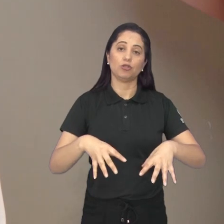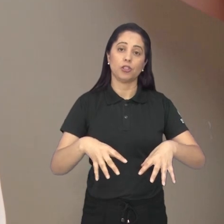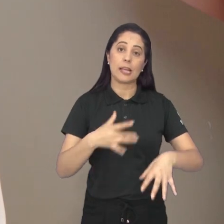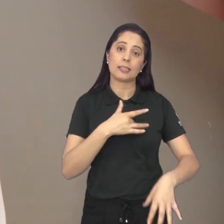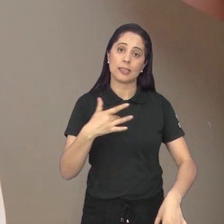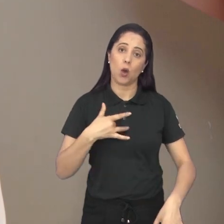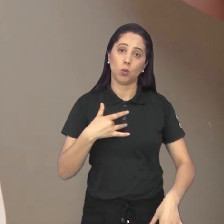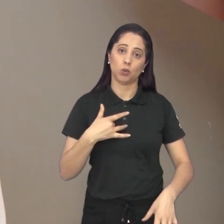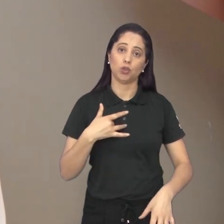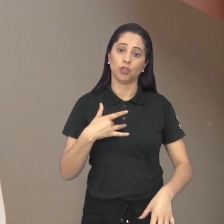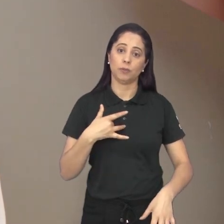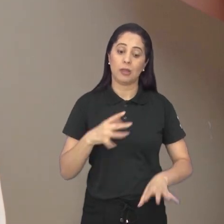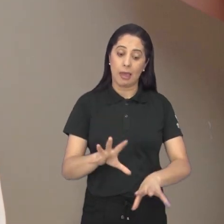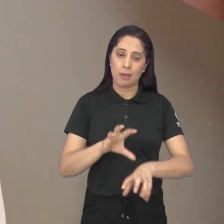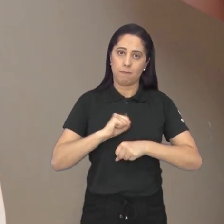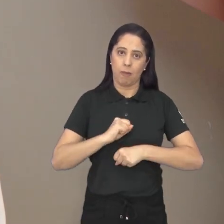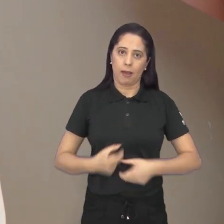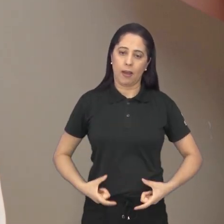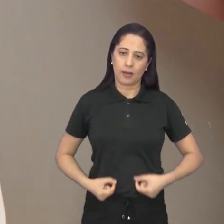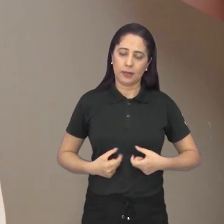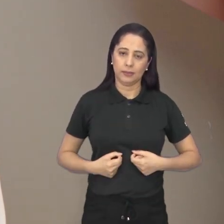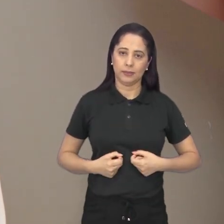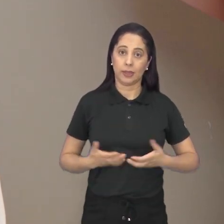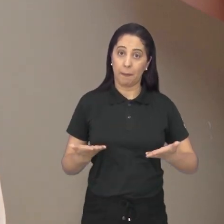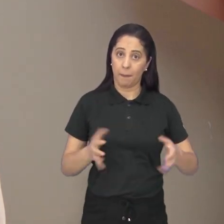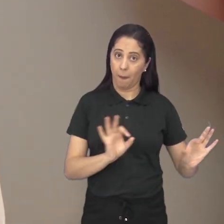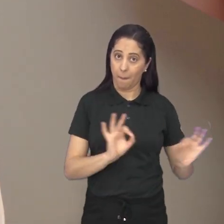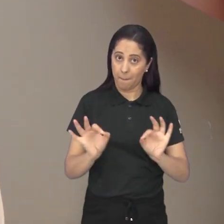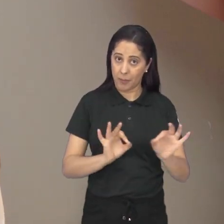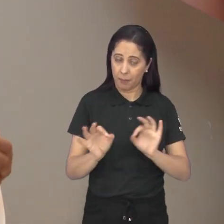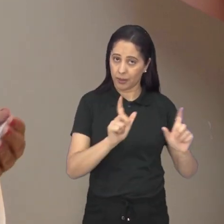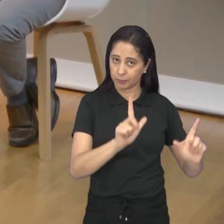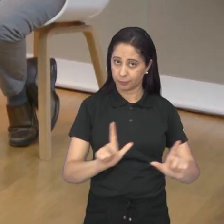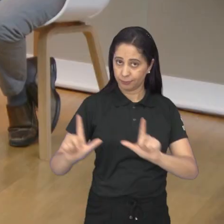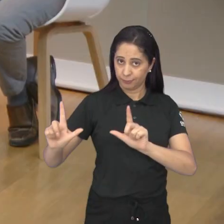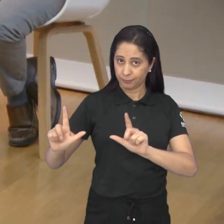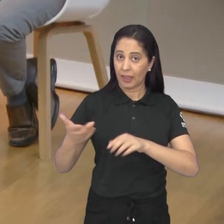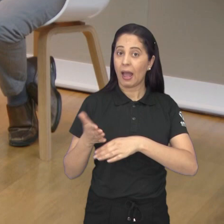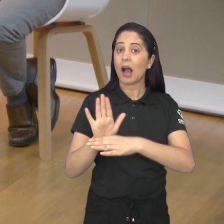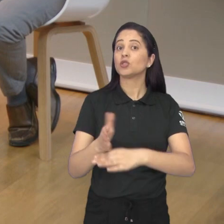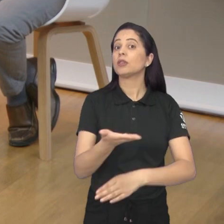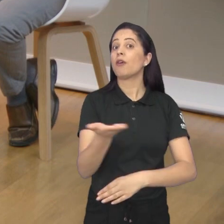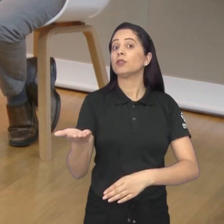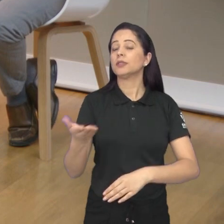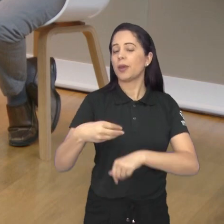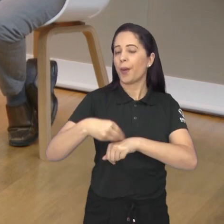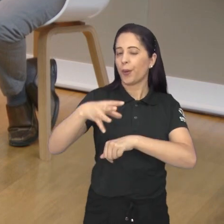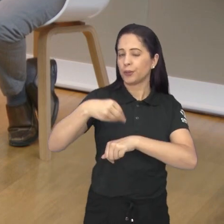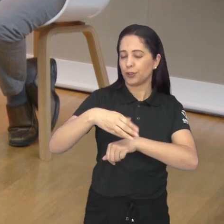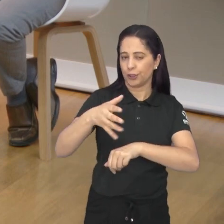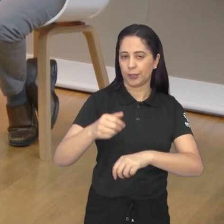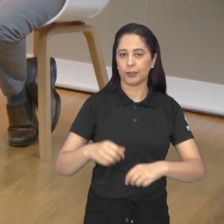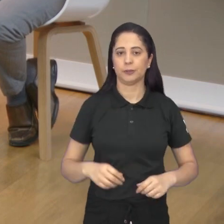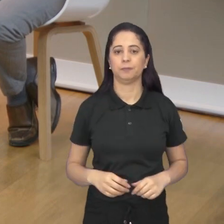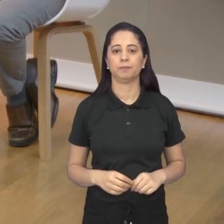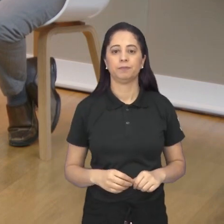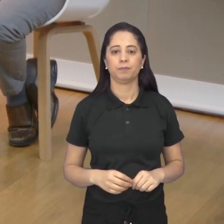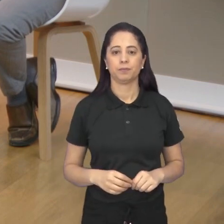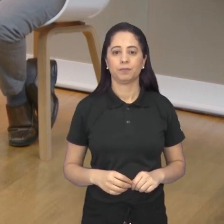de intestino. E nós preparamos uma tela com alguns desses fatores, com a ajuda do doutor. Por favor, Matheus, coloca pra